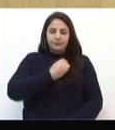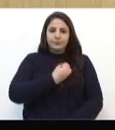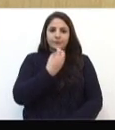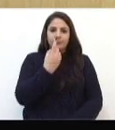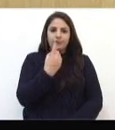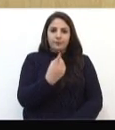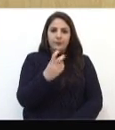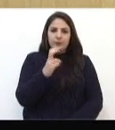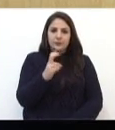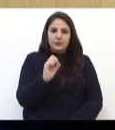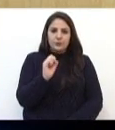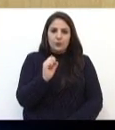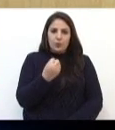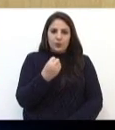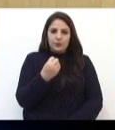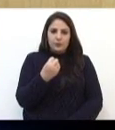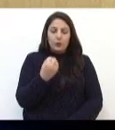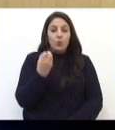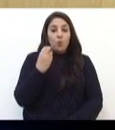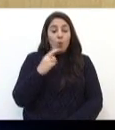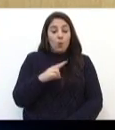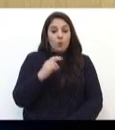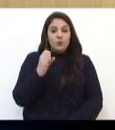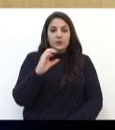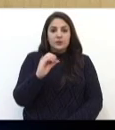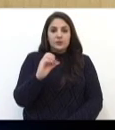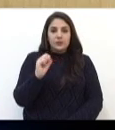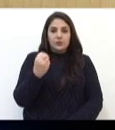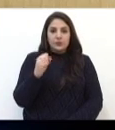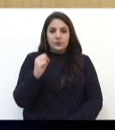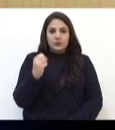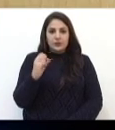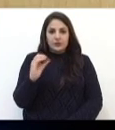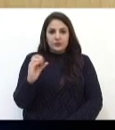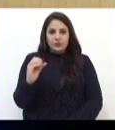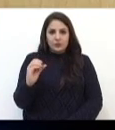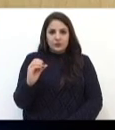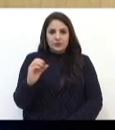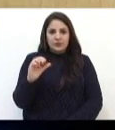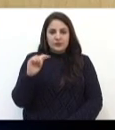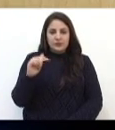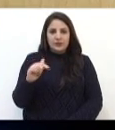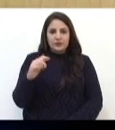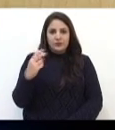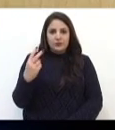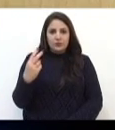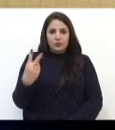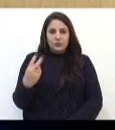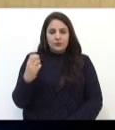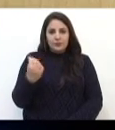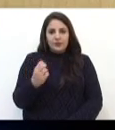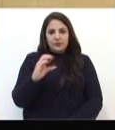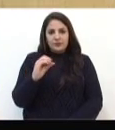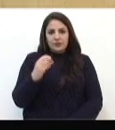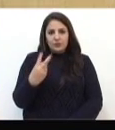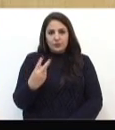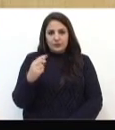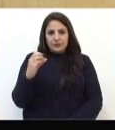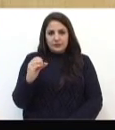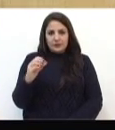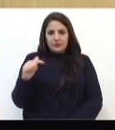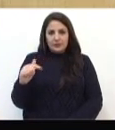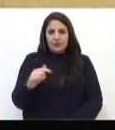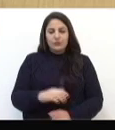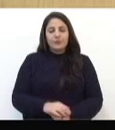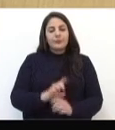número 158 ou pelo 0800 726 0207.